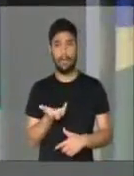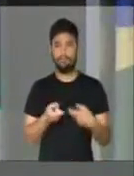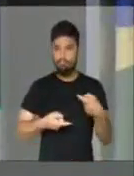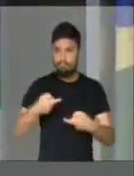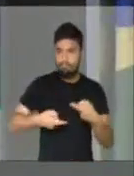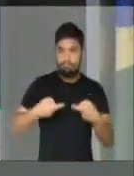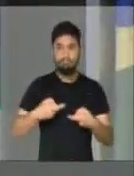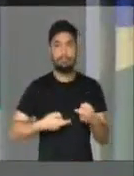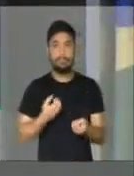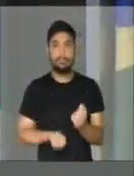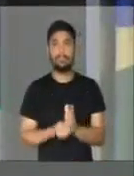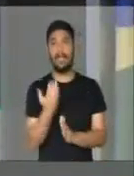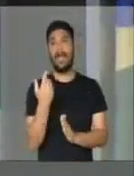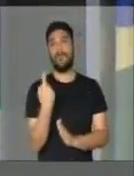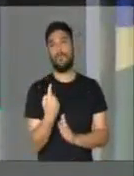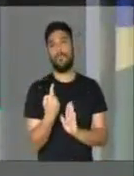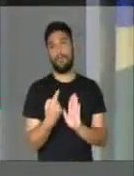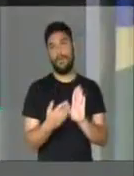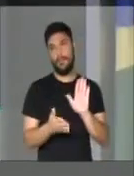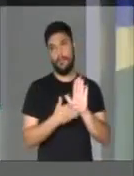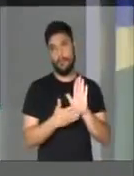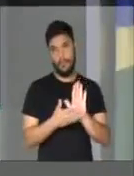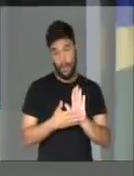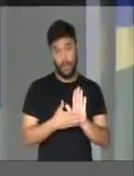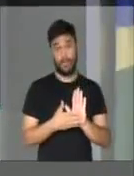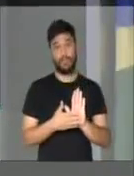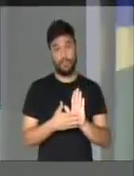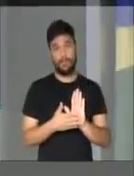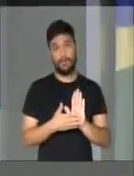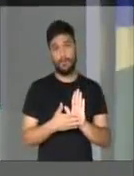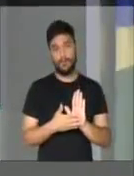consenso. Estabeleceremos o parecer